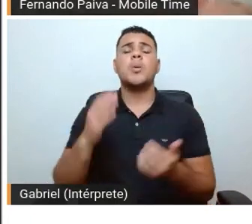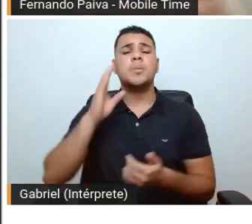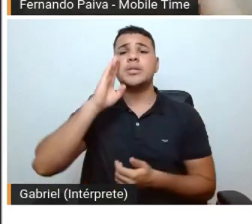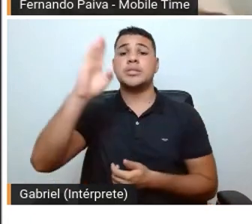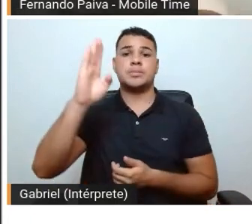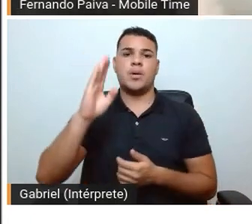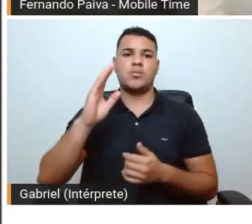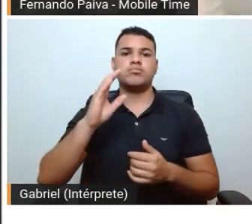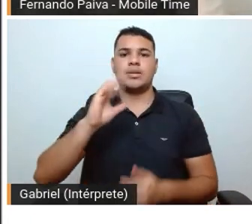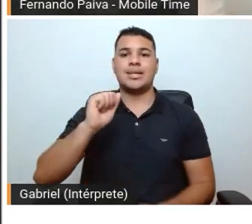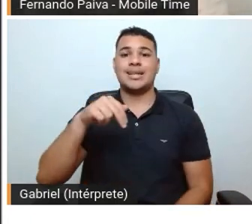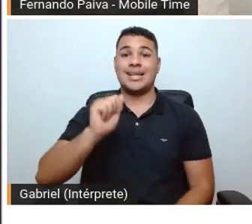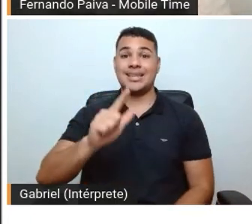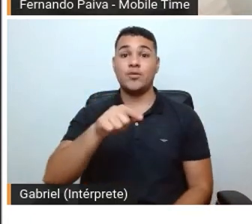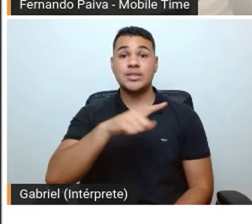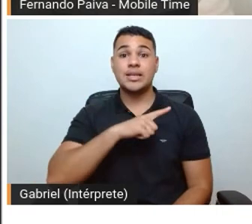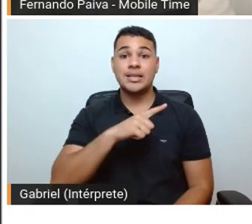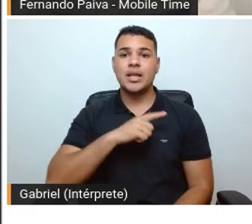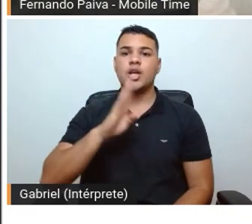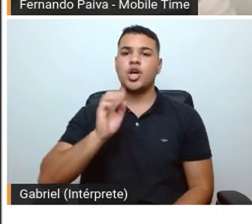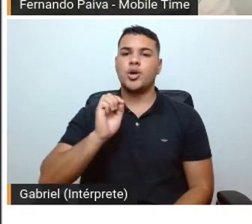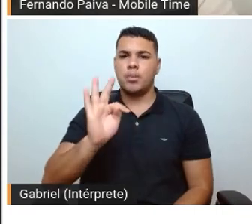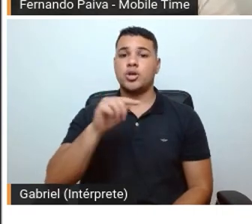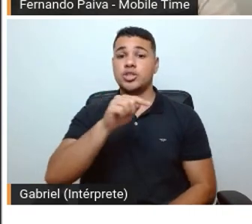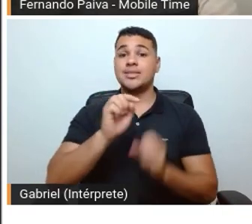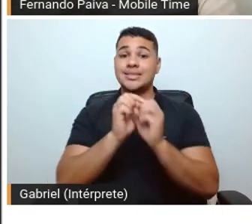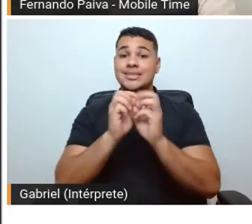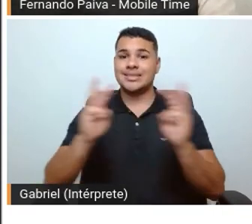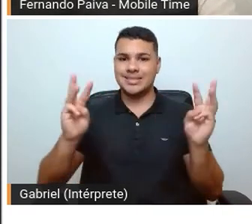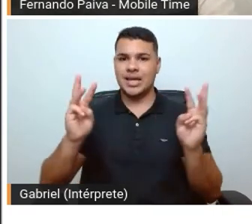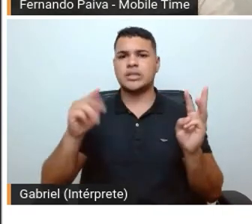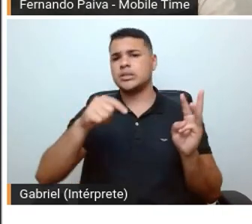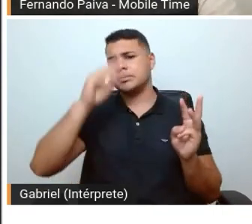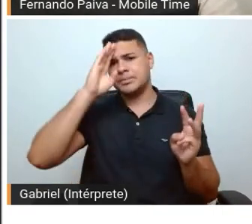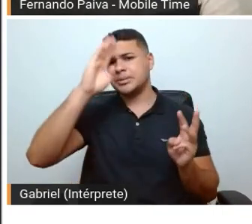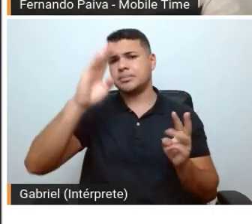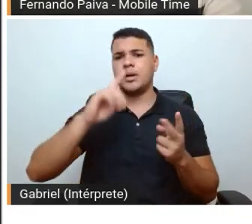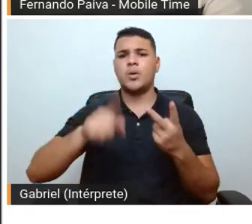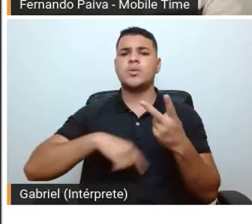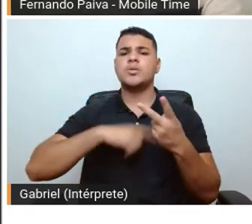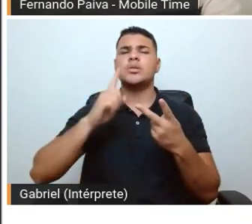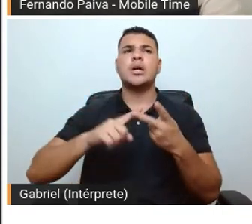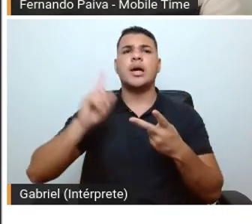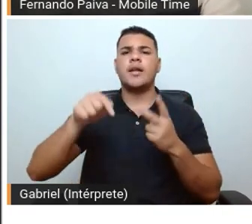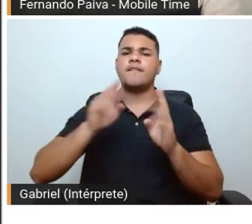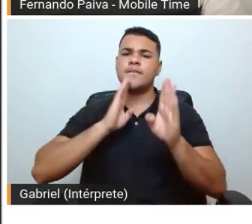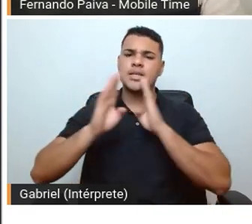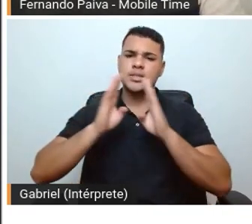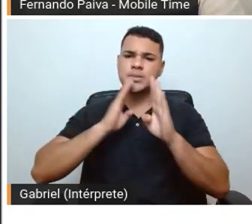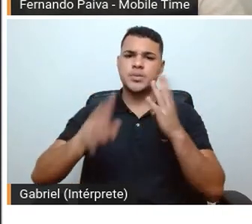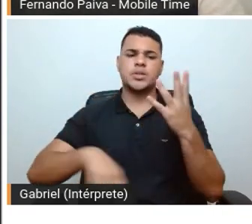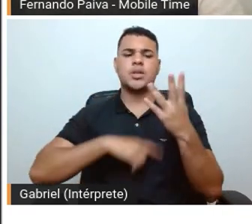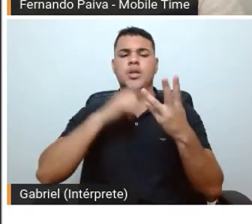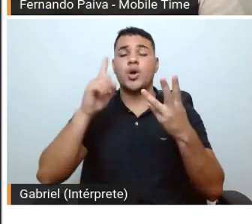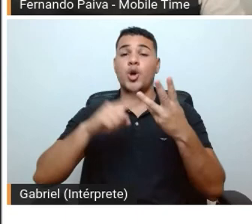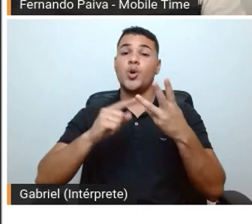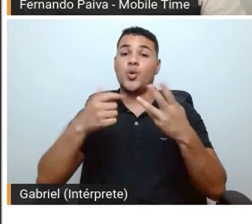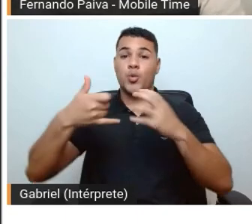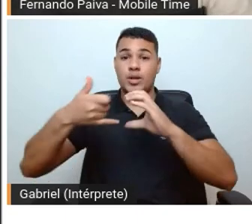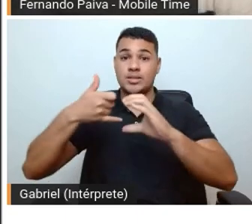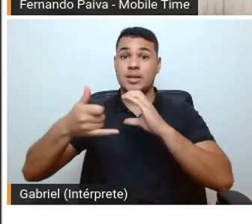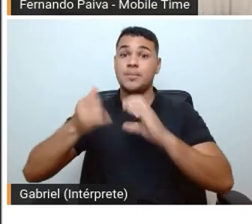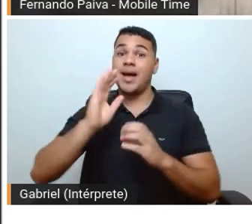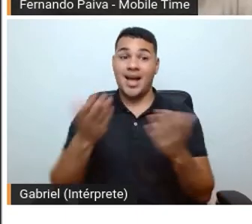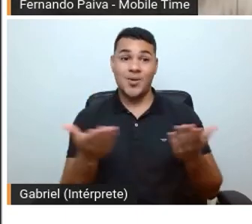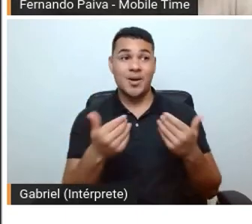voz eram sites na web sites online estava em primeiro lugar Messenger no segundo e o WhatsApp vem desde que abriu aí piá ele